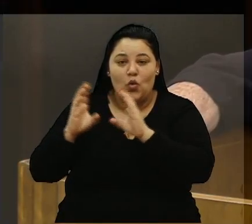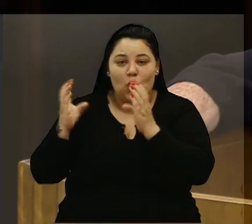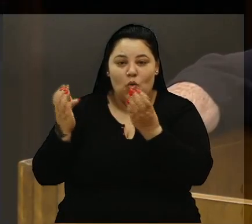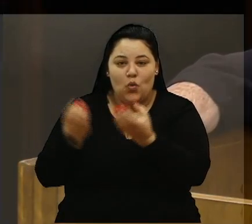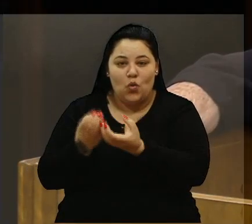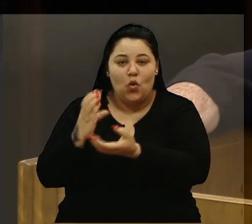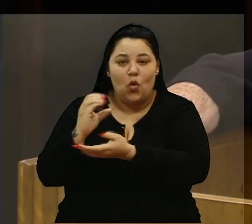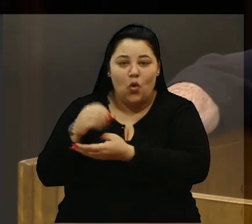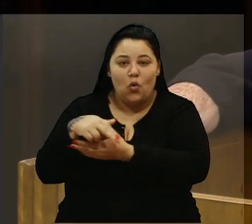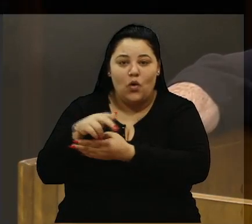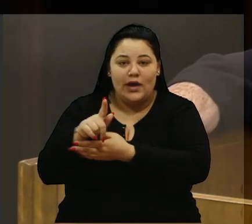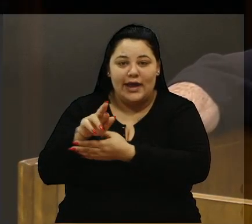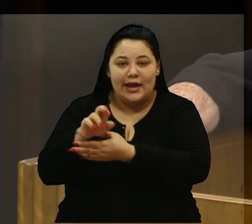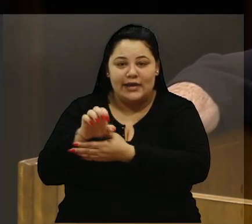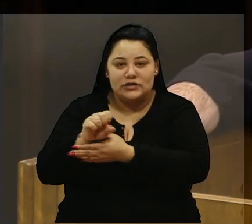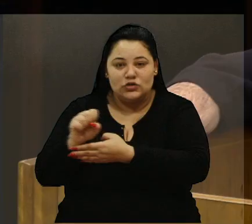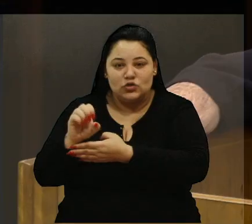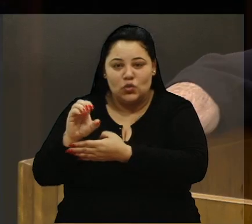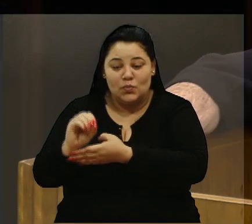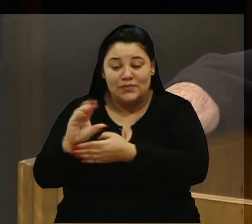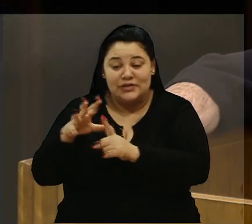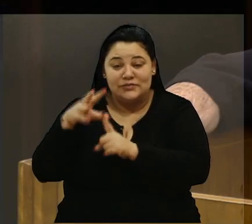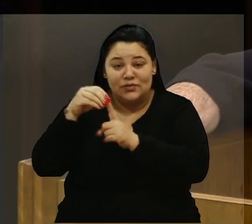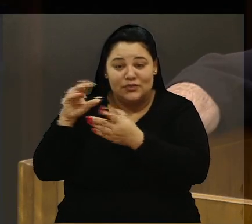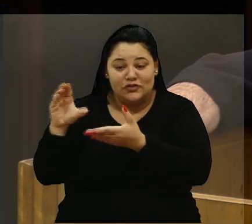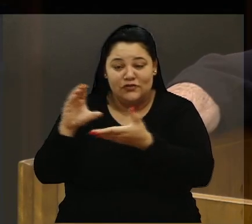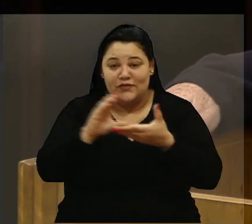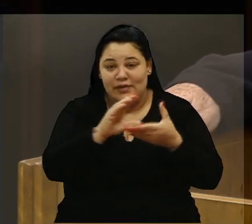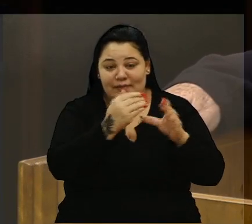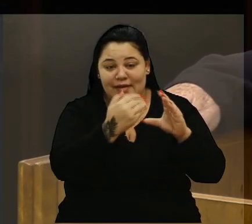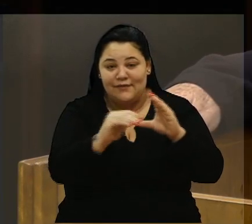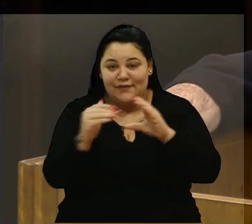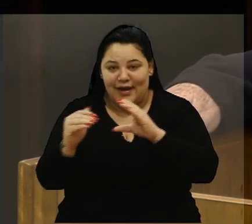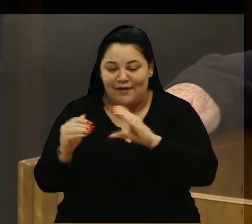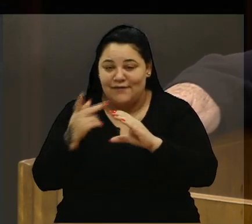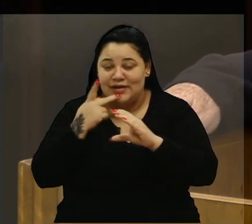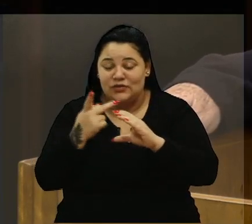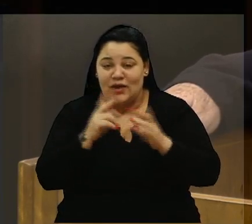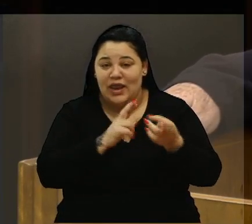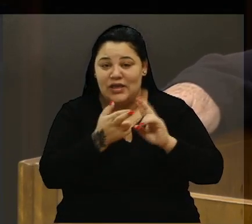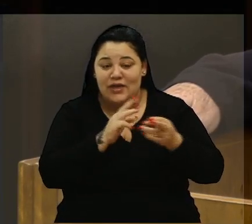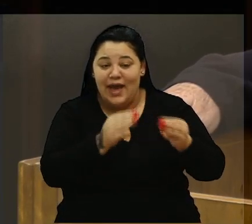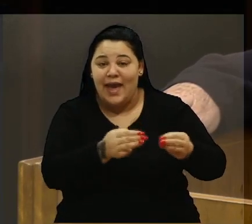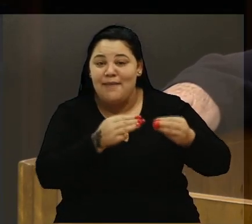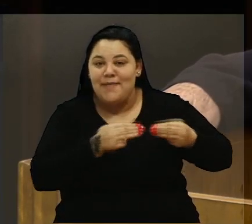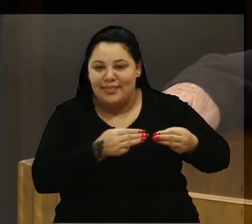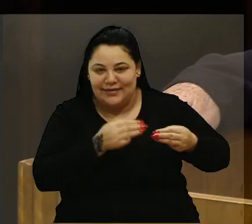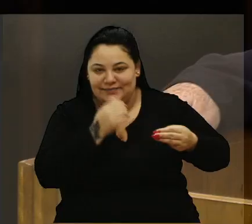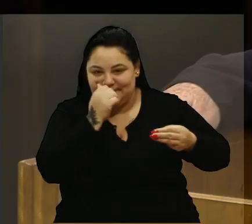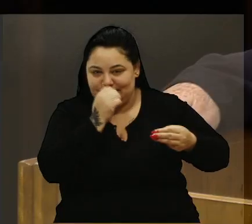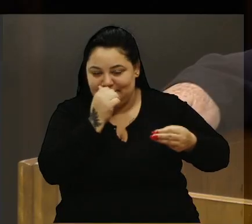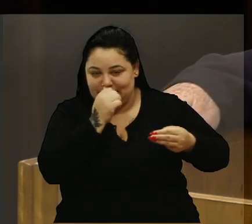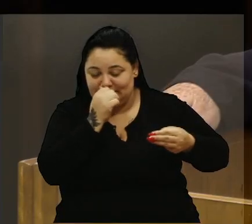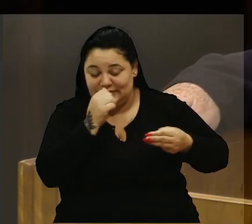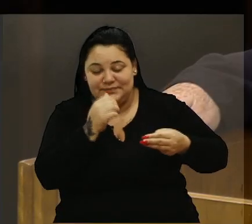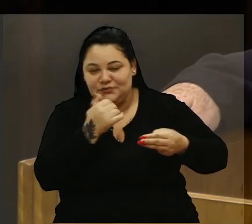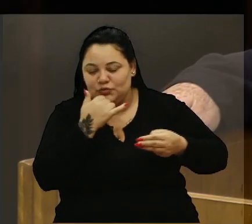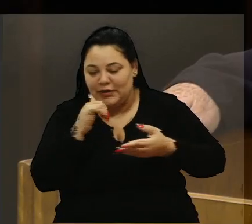de recursos, a questão das emendas parlamentares hoje se